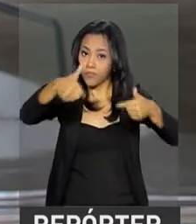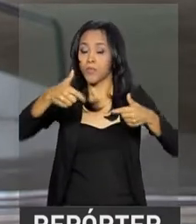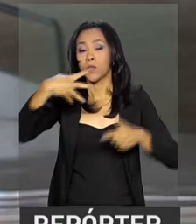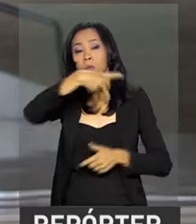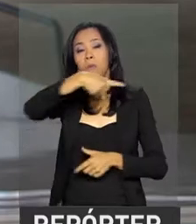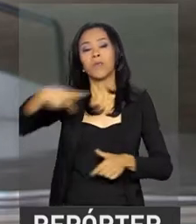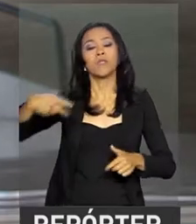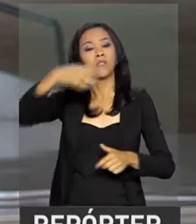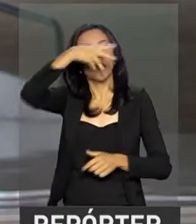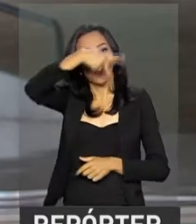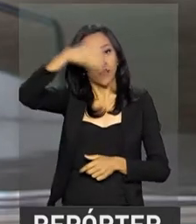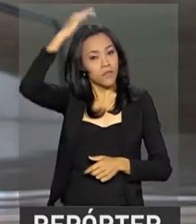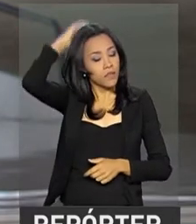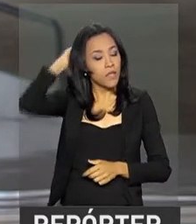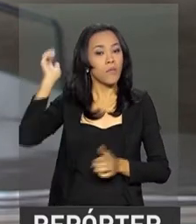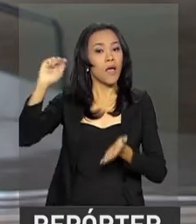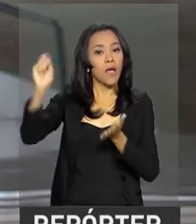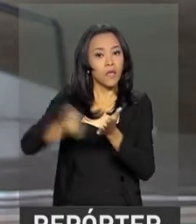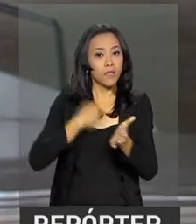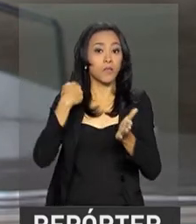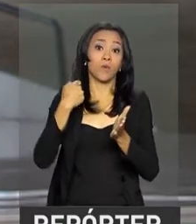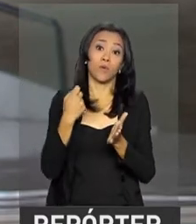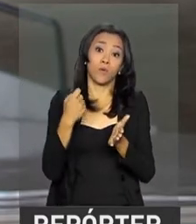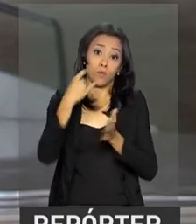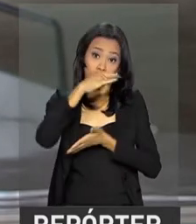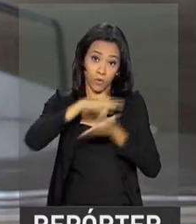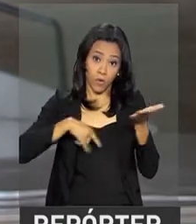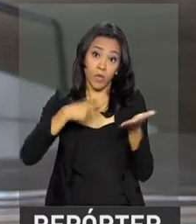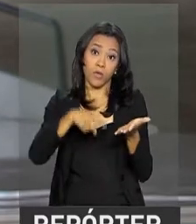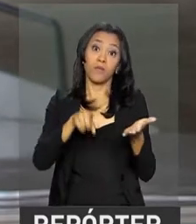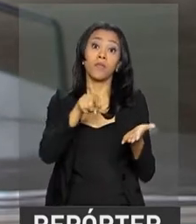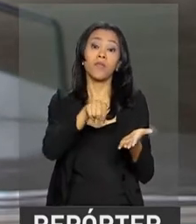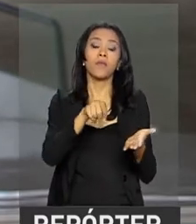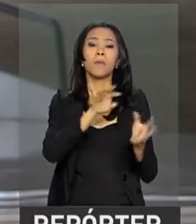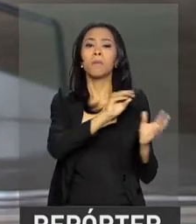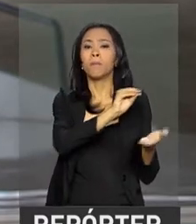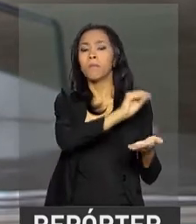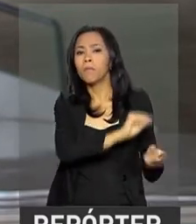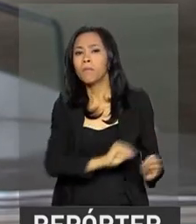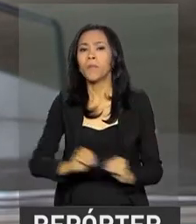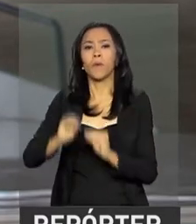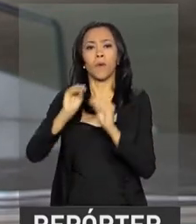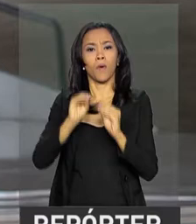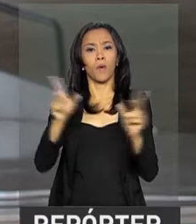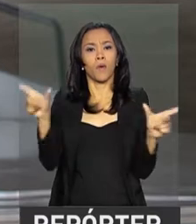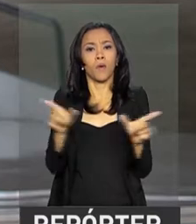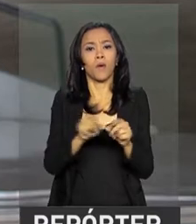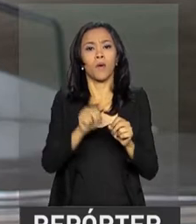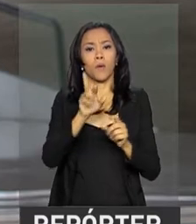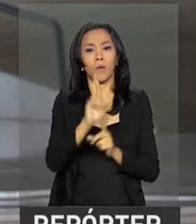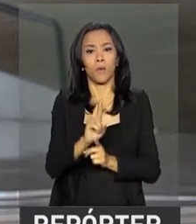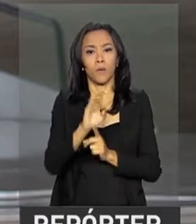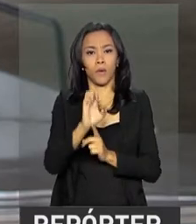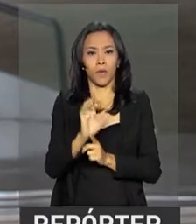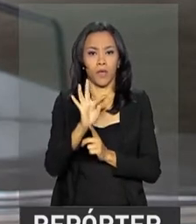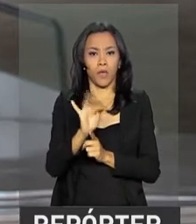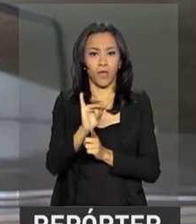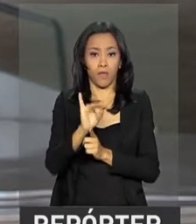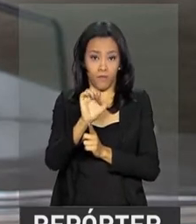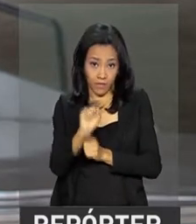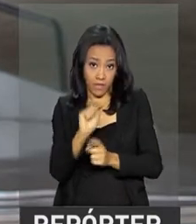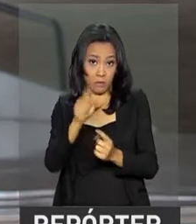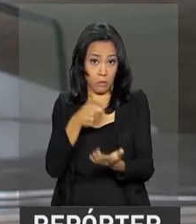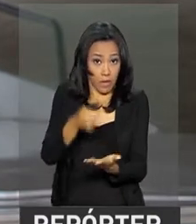provisória que prorroga o prazo de adesão ao programa especial de regularização tributária o reffis o